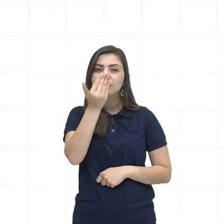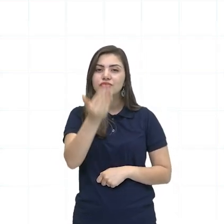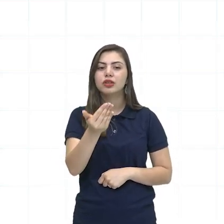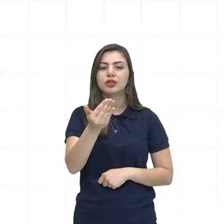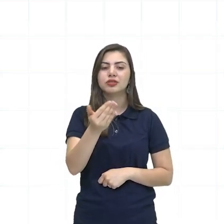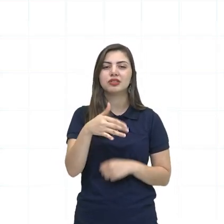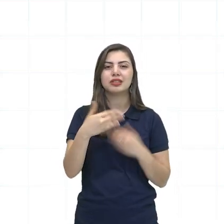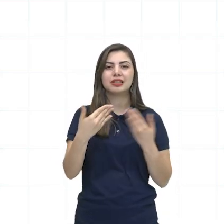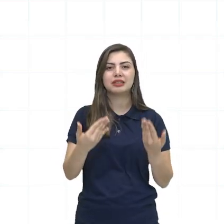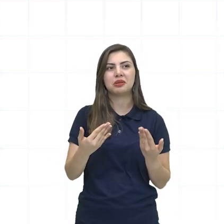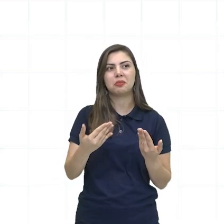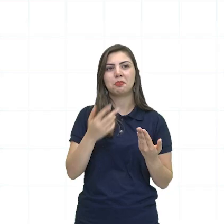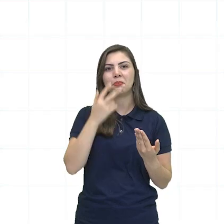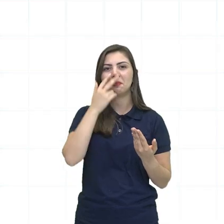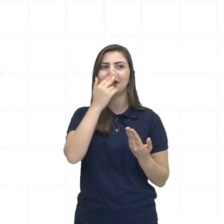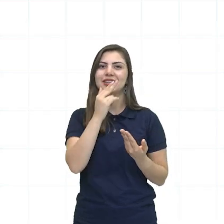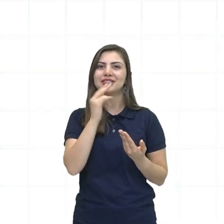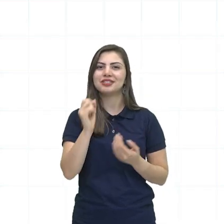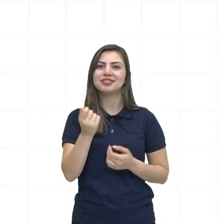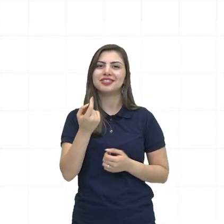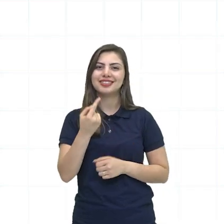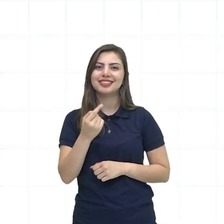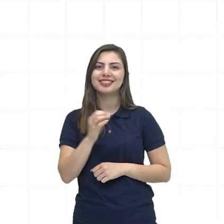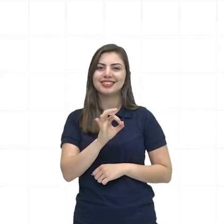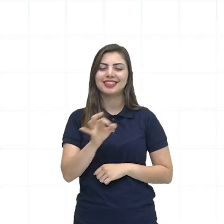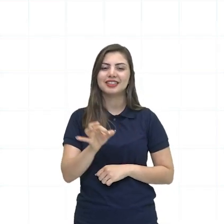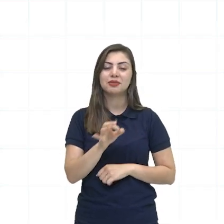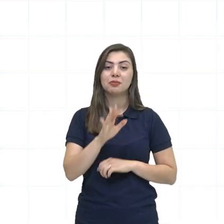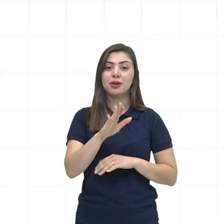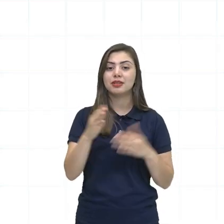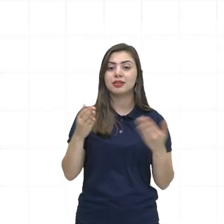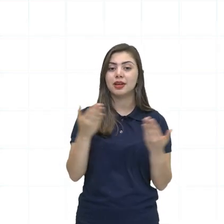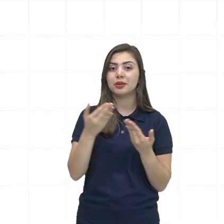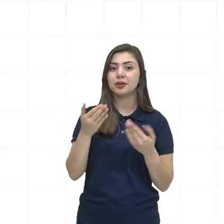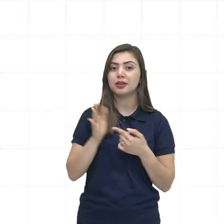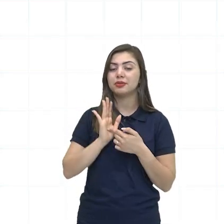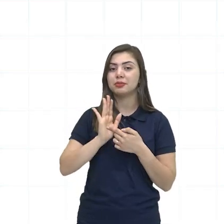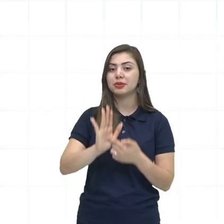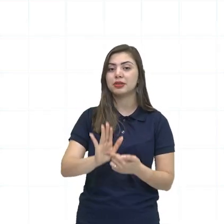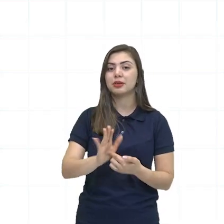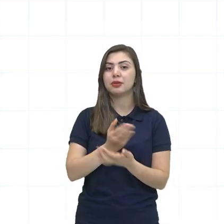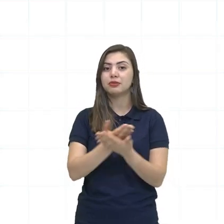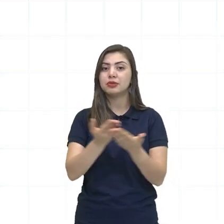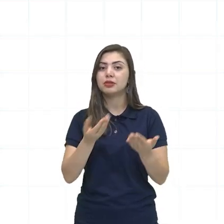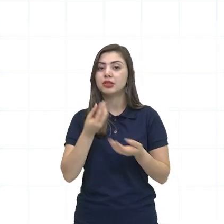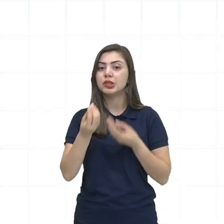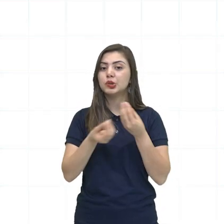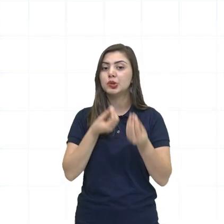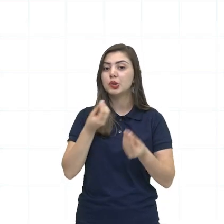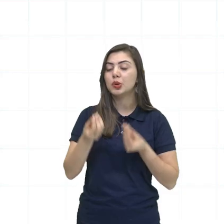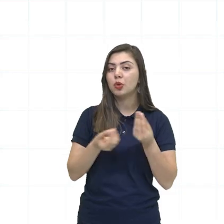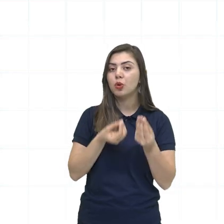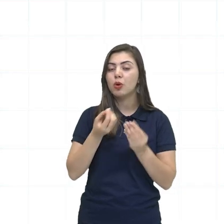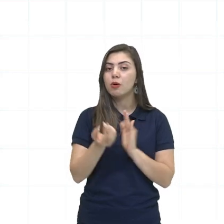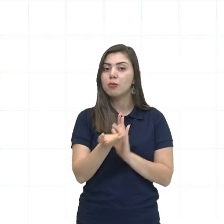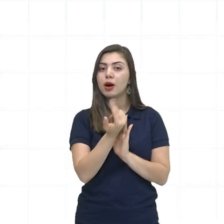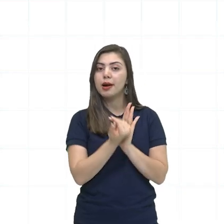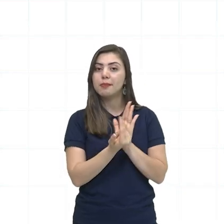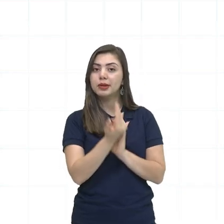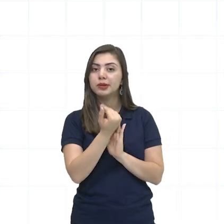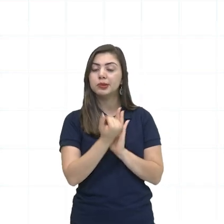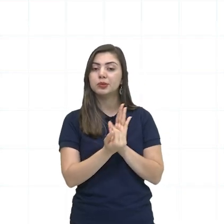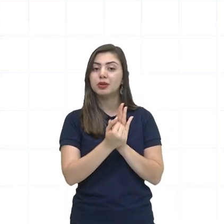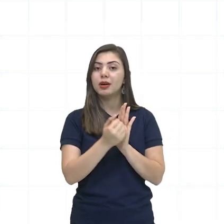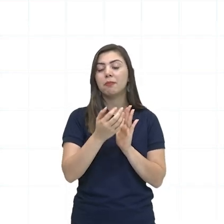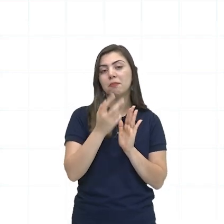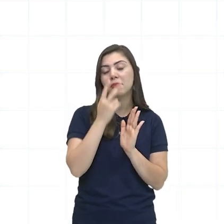convencionais e a ausência de indicação do relevo. Esses são alguns, né, desses elementos que existiam ali nas pinturas